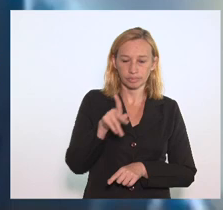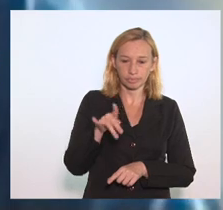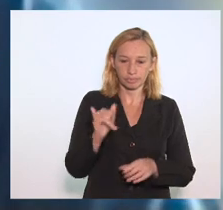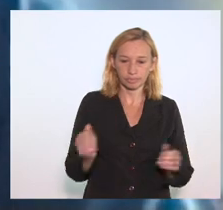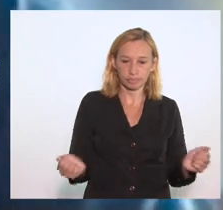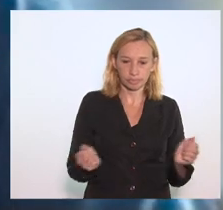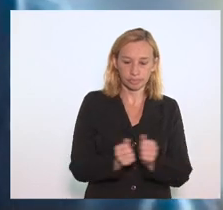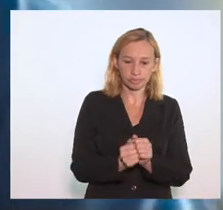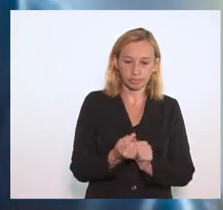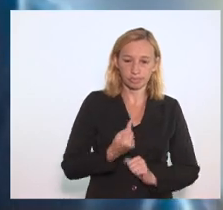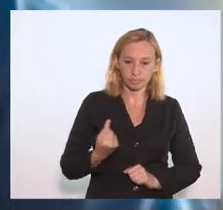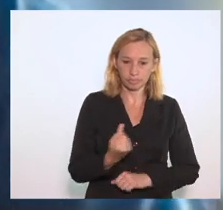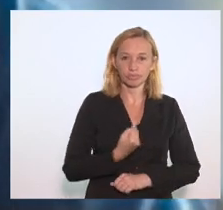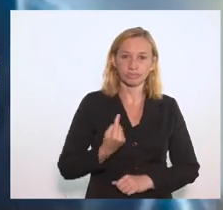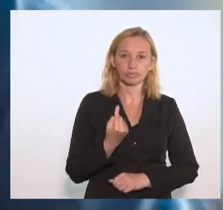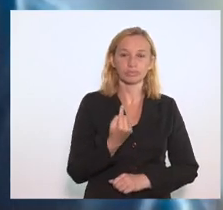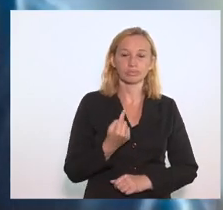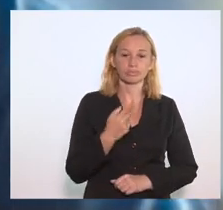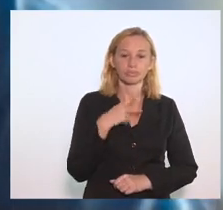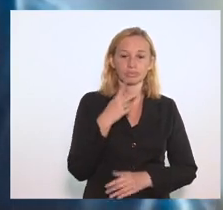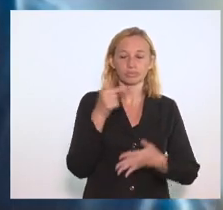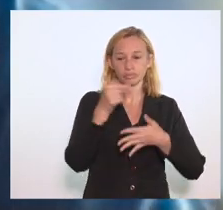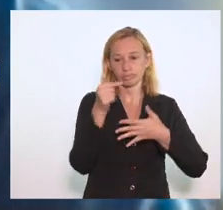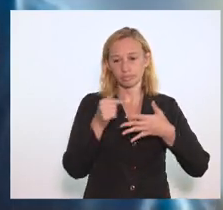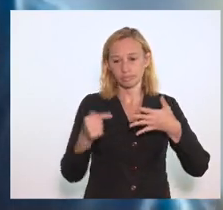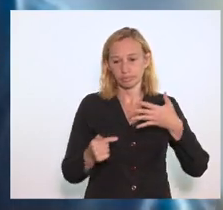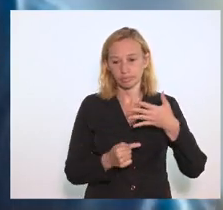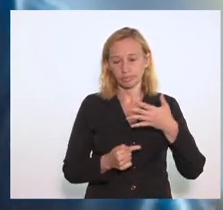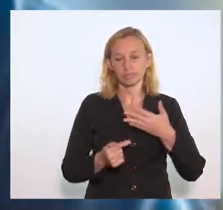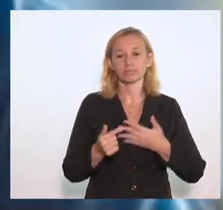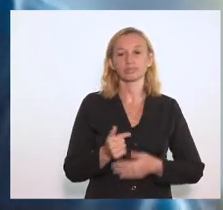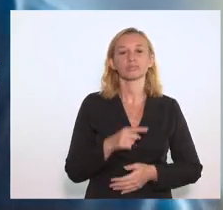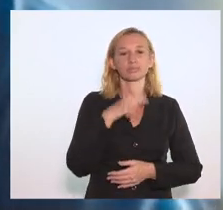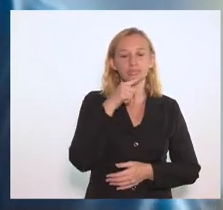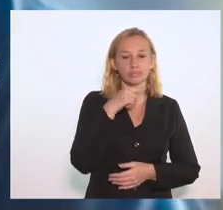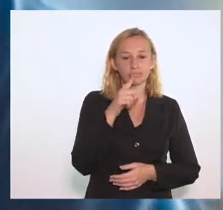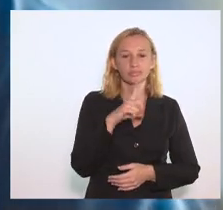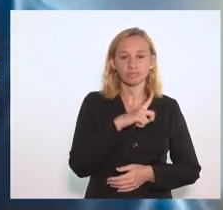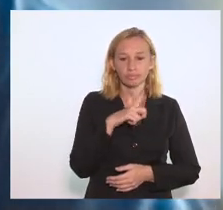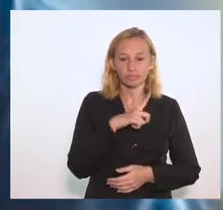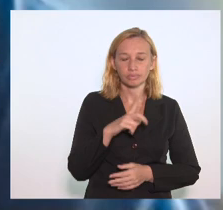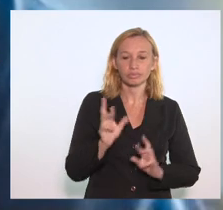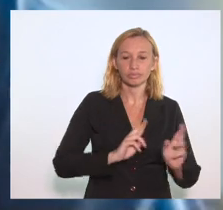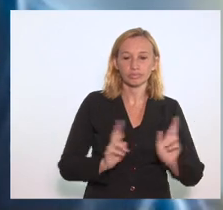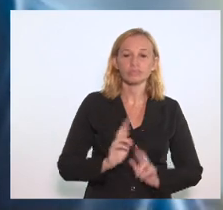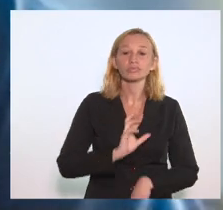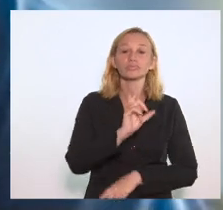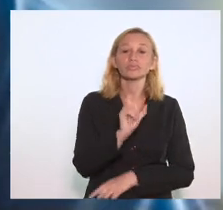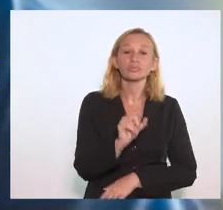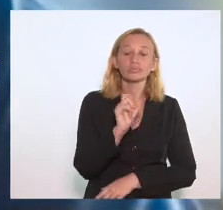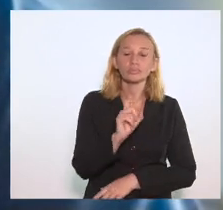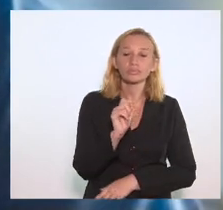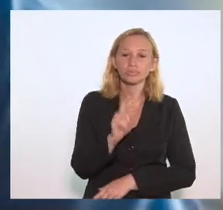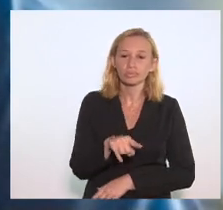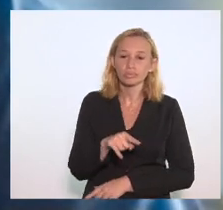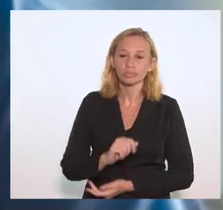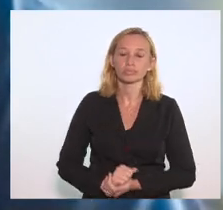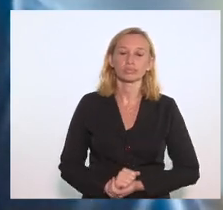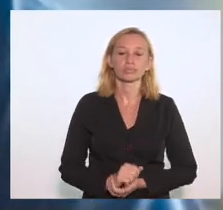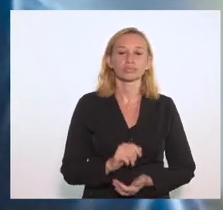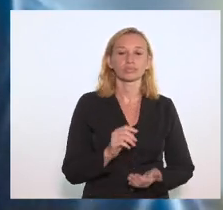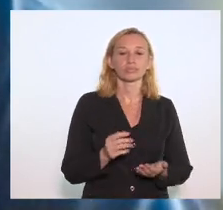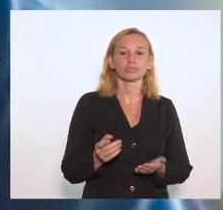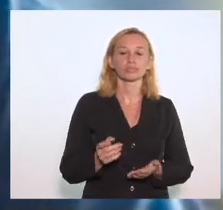vem, vai levantar todos esses questionamentos em relação ao que é deduzido das